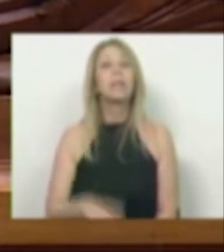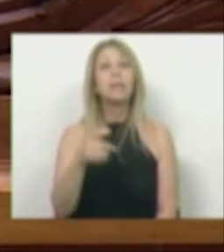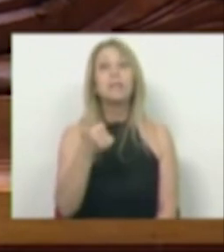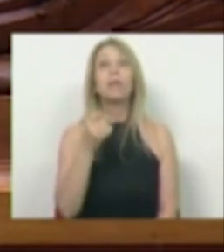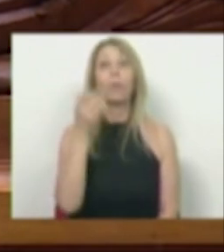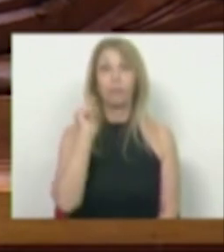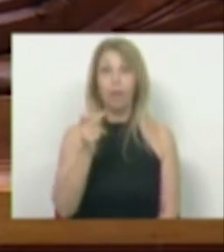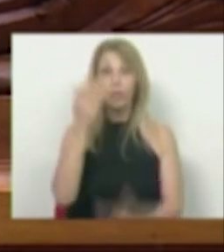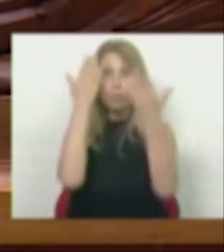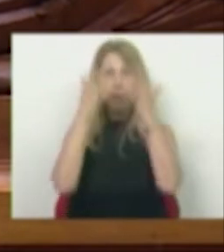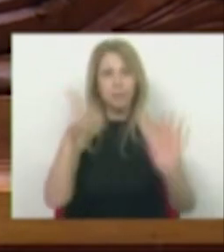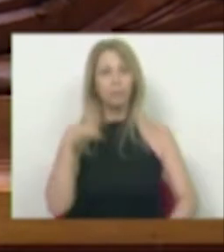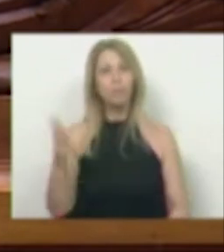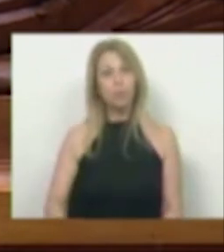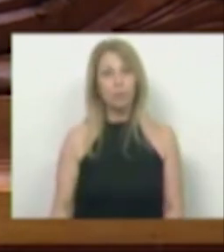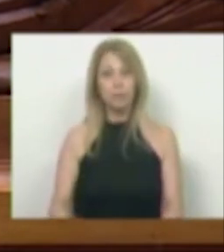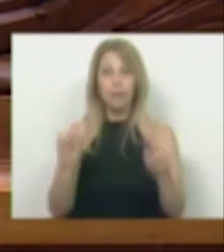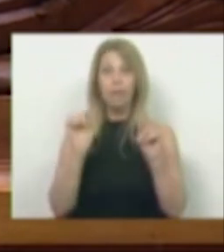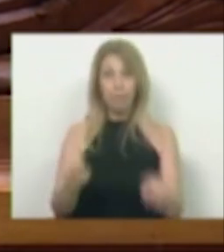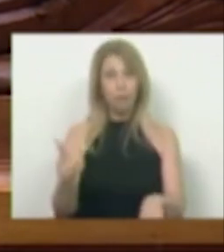democracia portuguesa. E